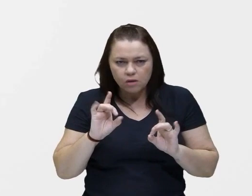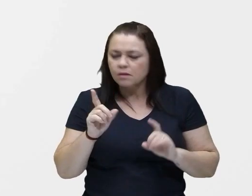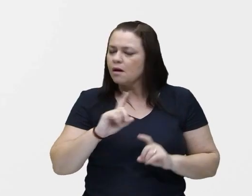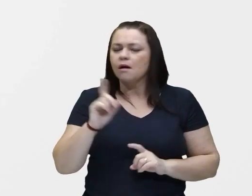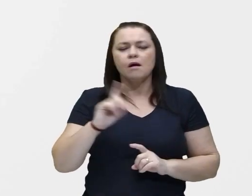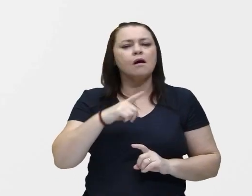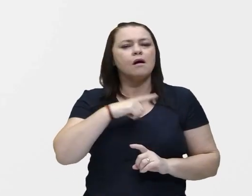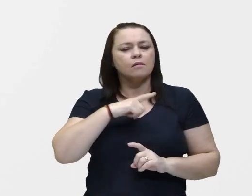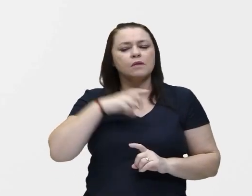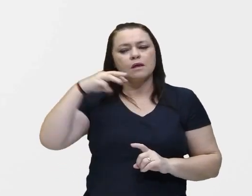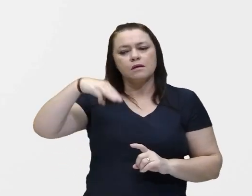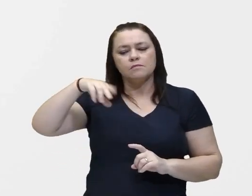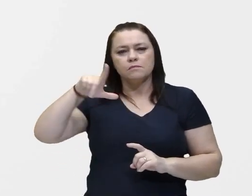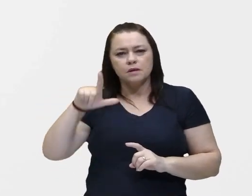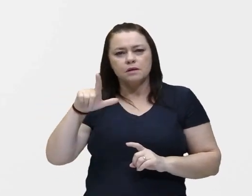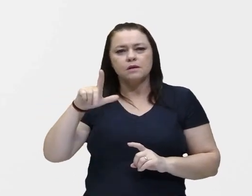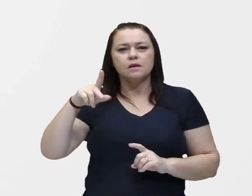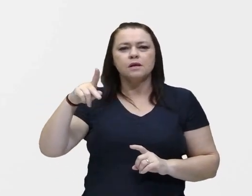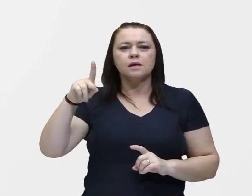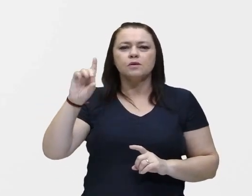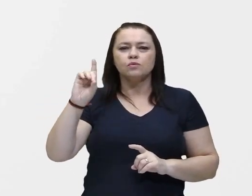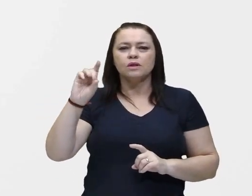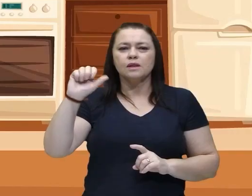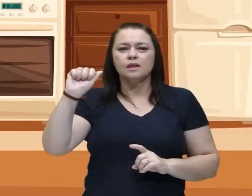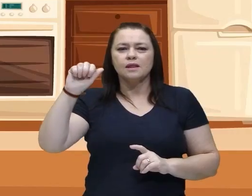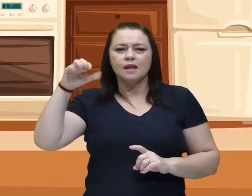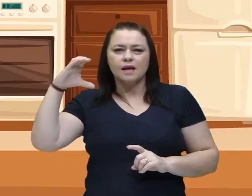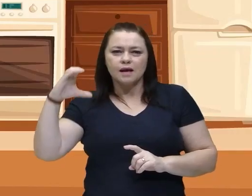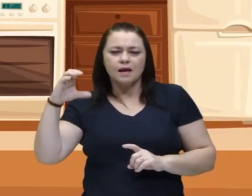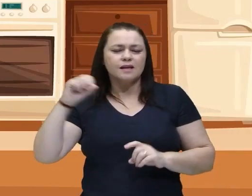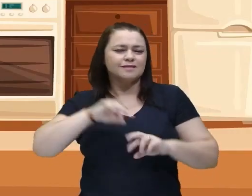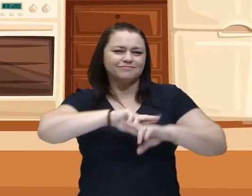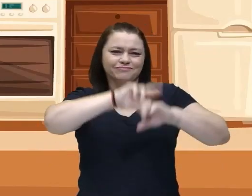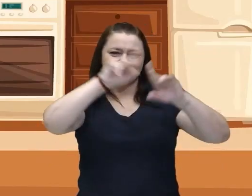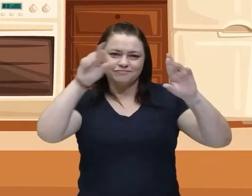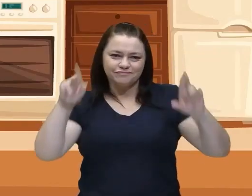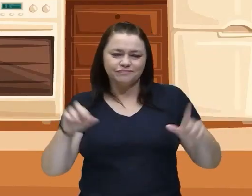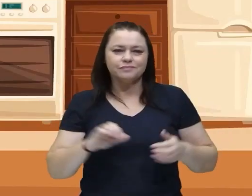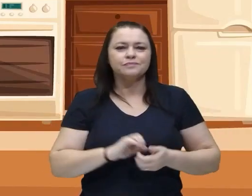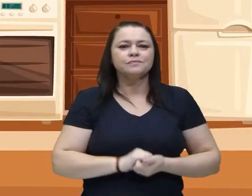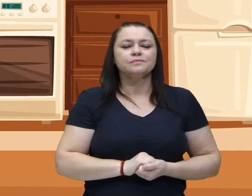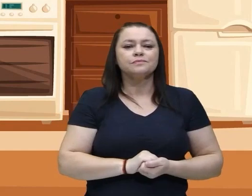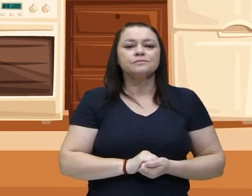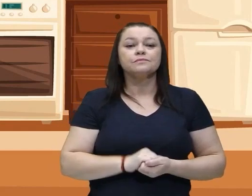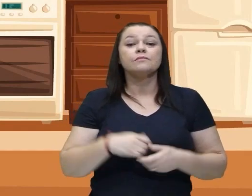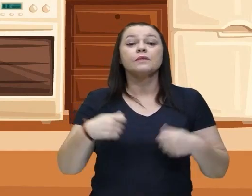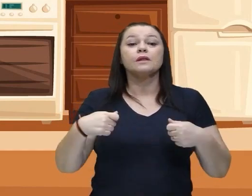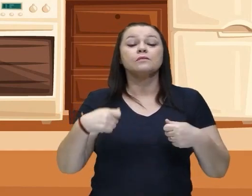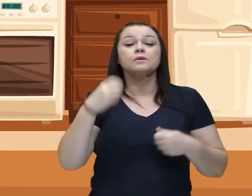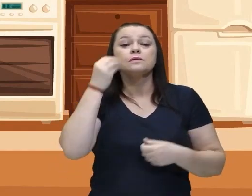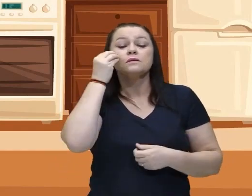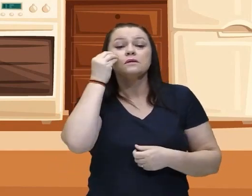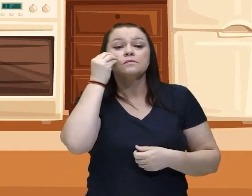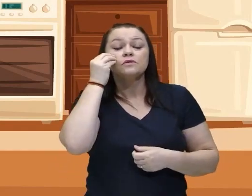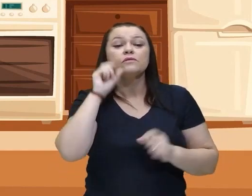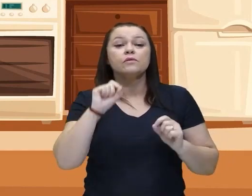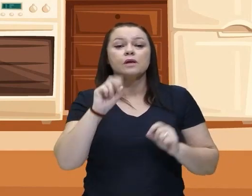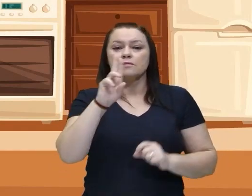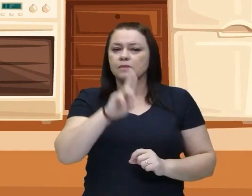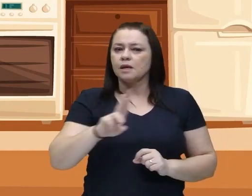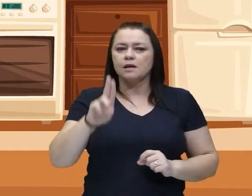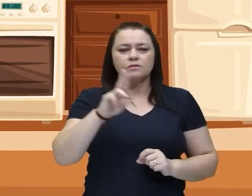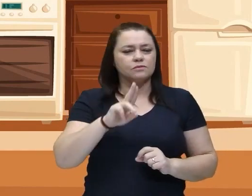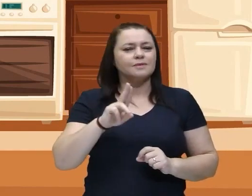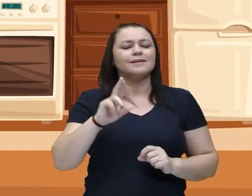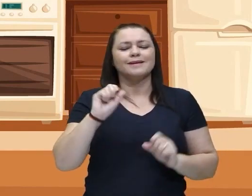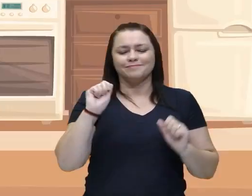litro, mililitro, decalitro. Tá certo? Volta aqui comigo. Então, o que nós podemos observar? Que as unidades estão presentes em